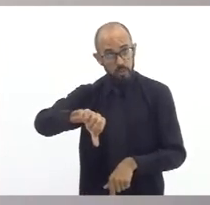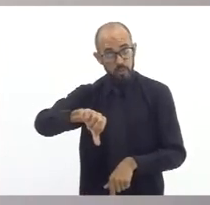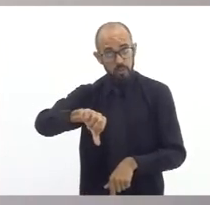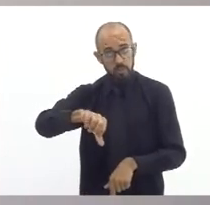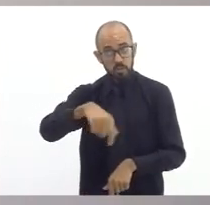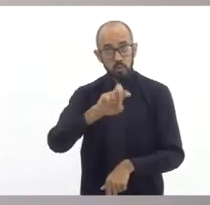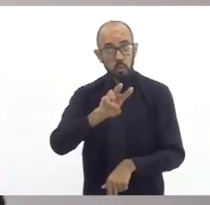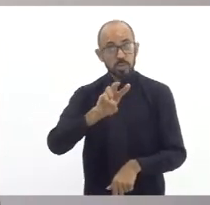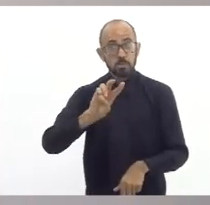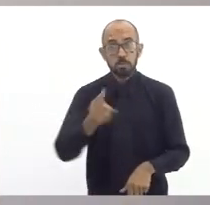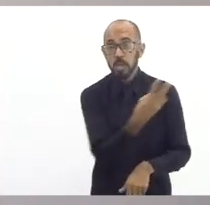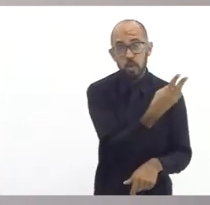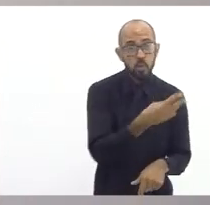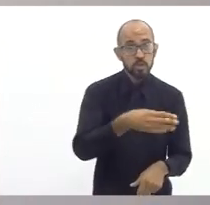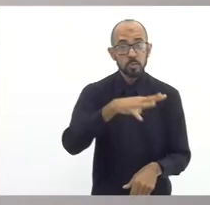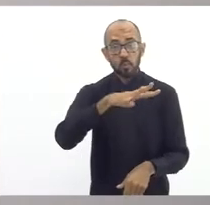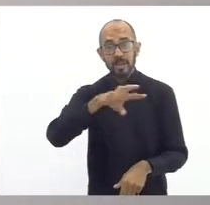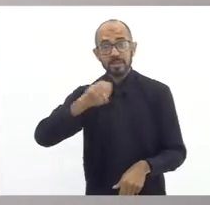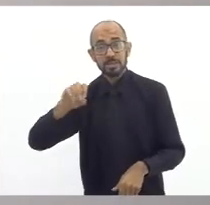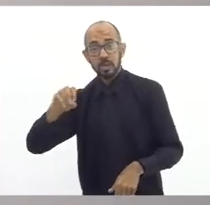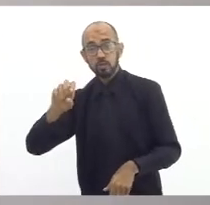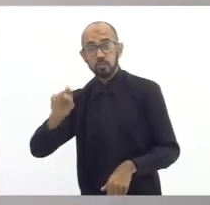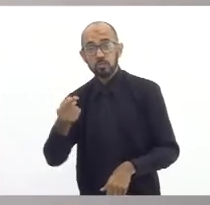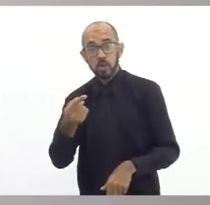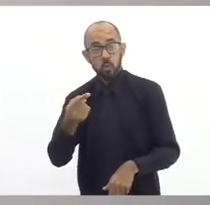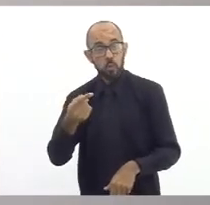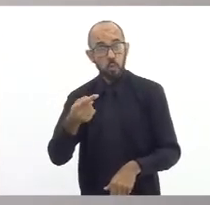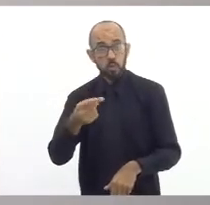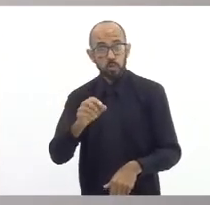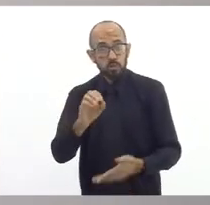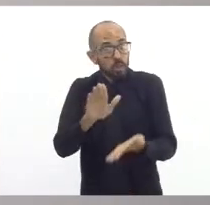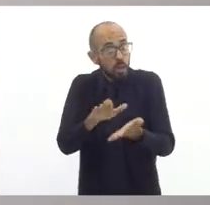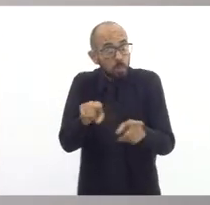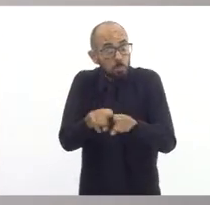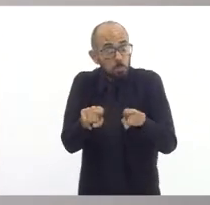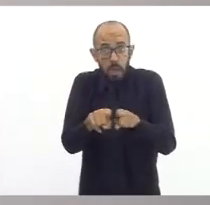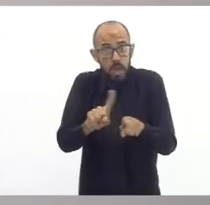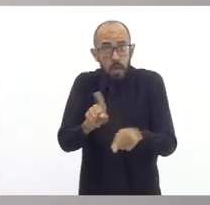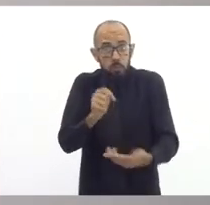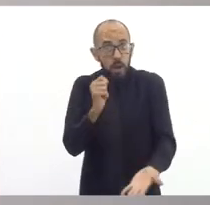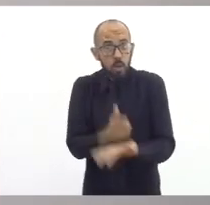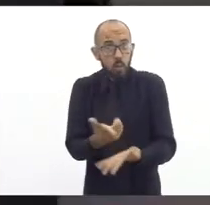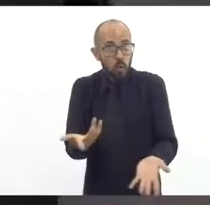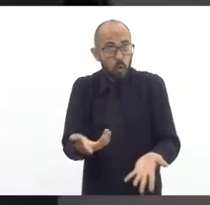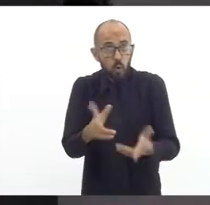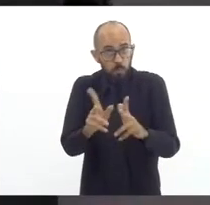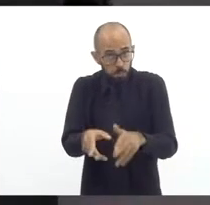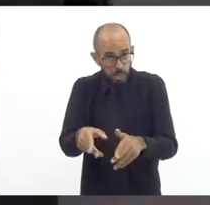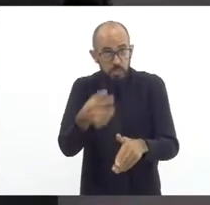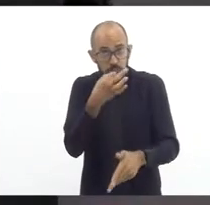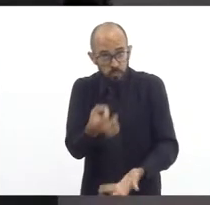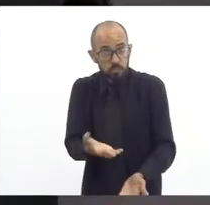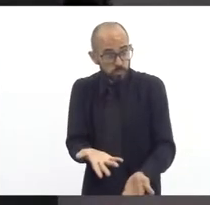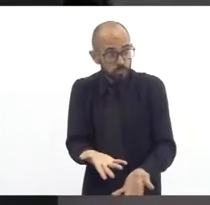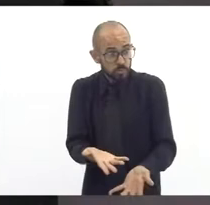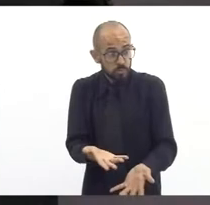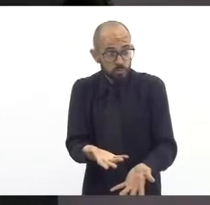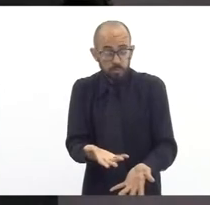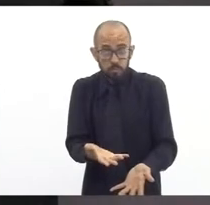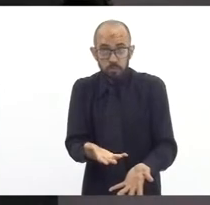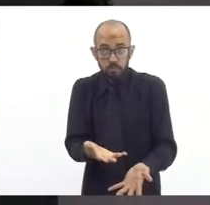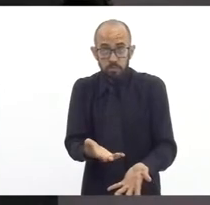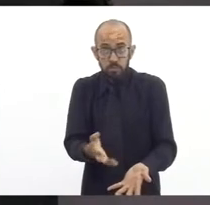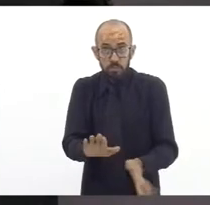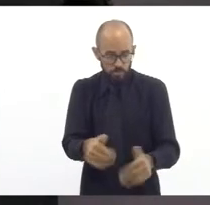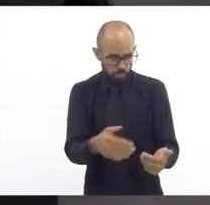milhões e 400 e poucos mil também não foram pagas. Todo o mesmo discurso. Presidente, só mais uma coisinha. Na sua fala